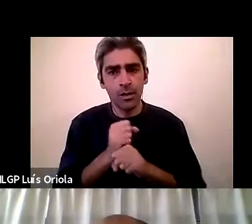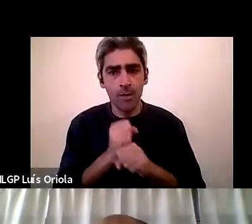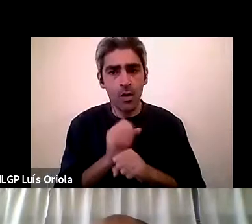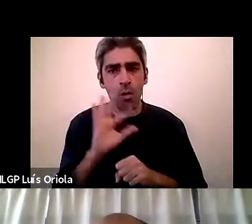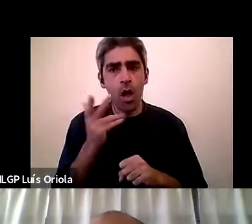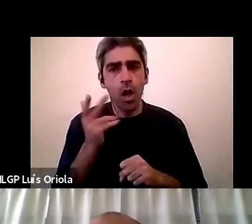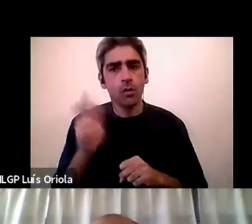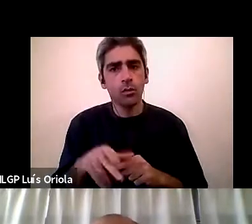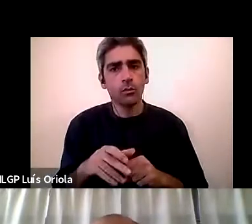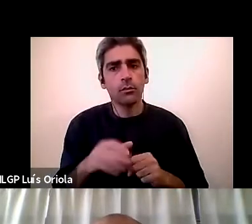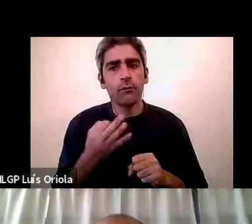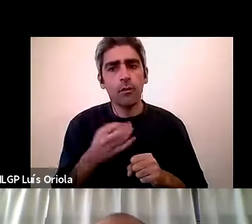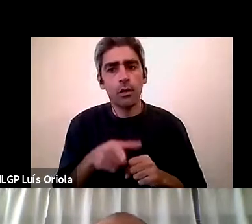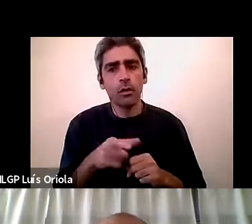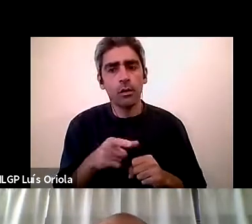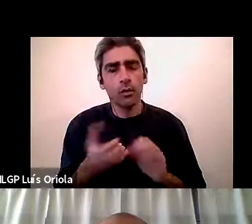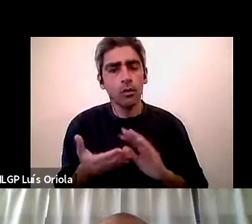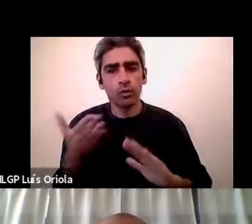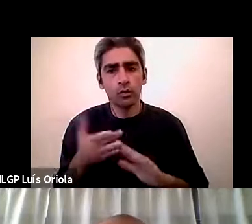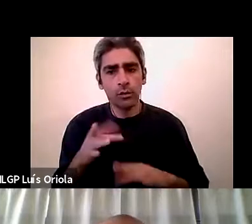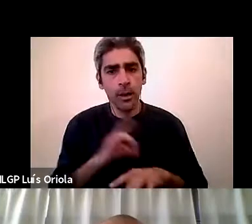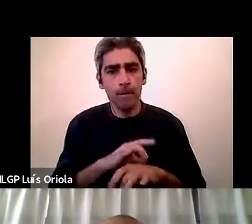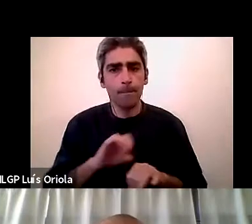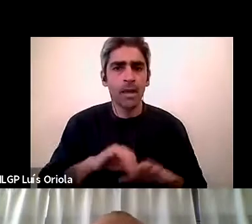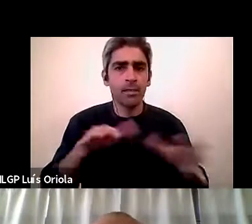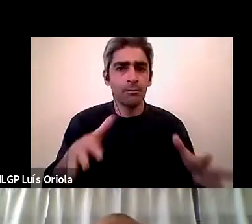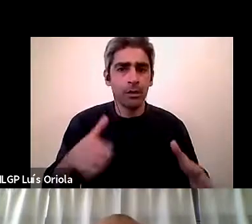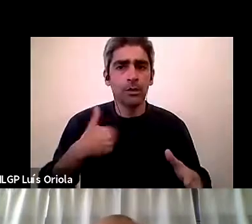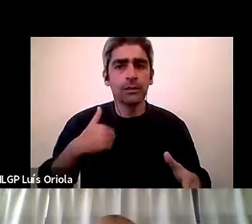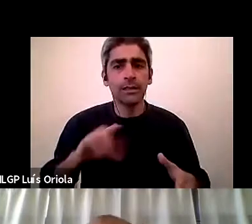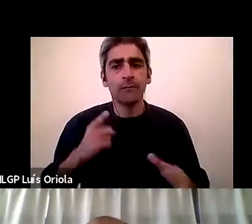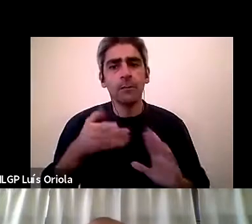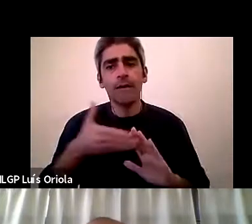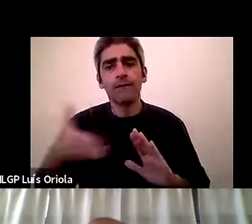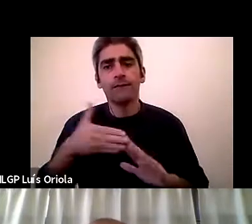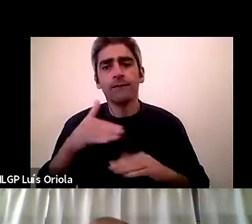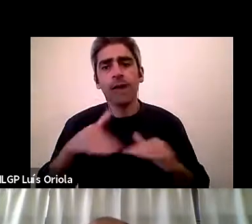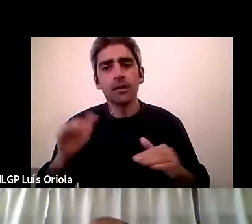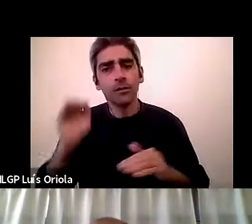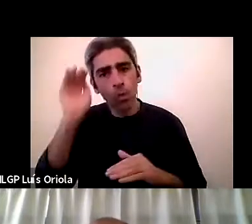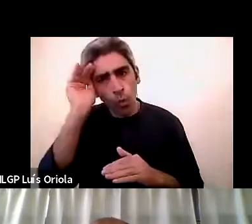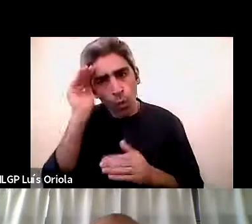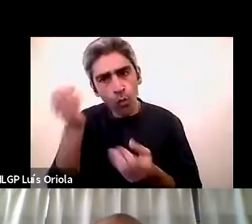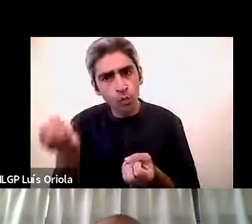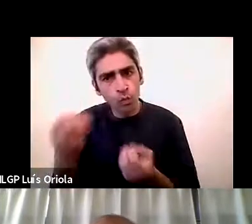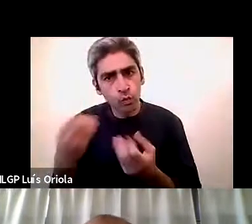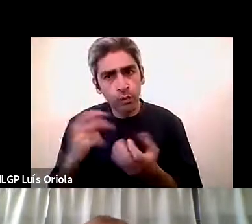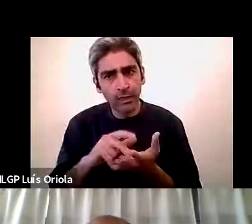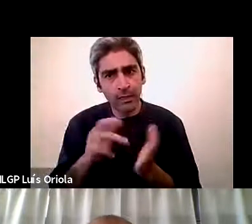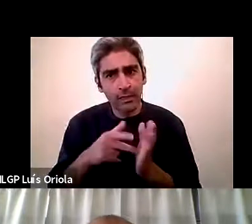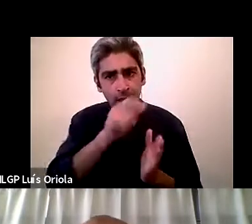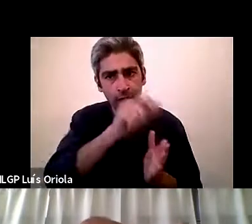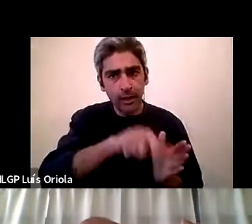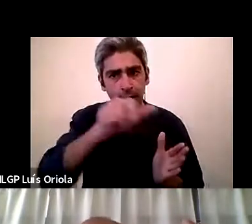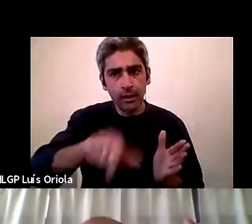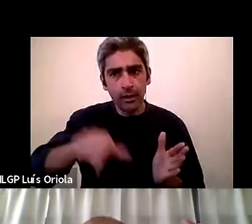quando ocorreu esta emergência da pandemia. Estávamos numa fase de auscultação aos técnicos,